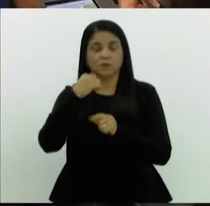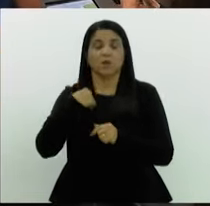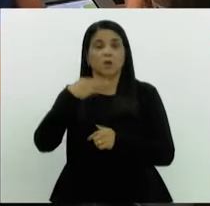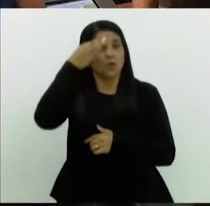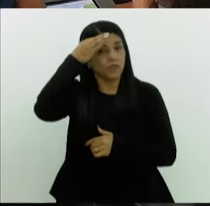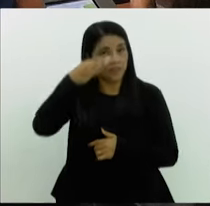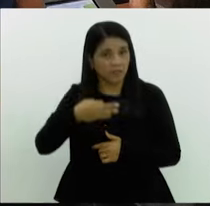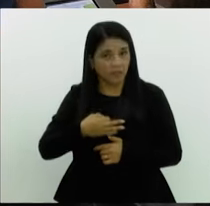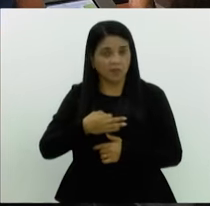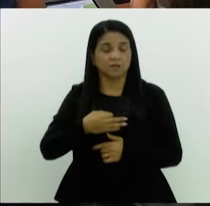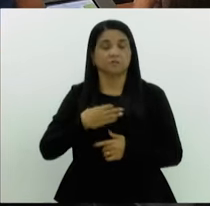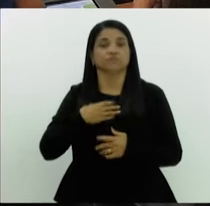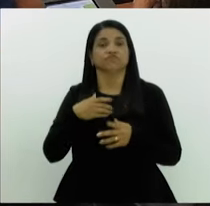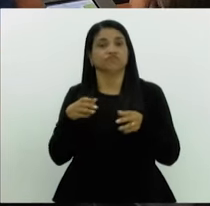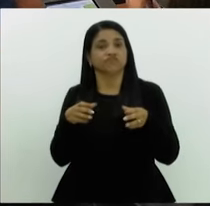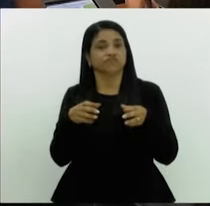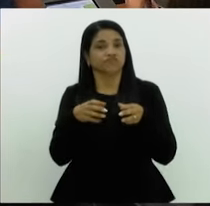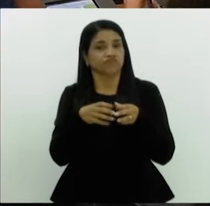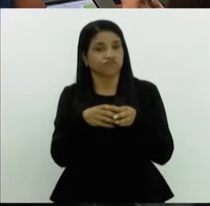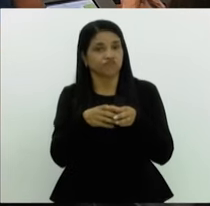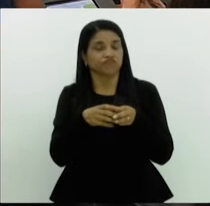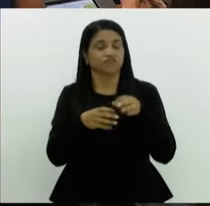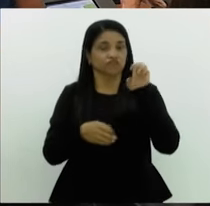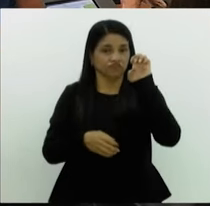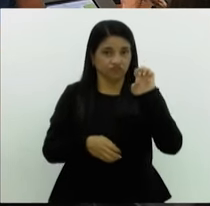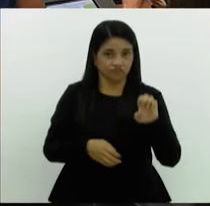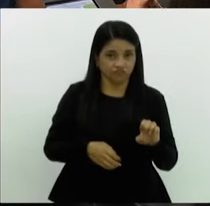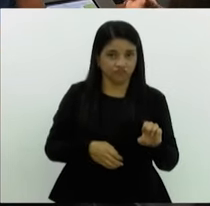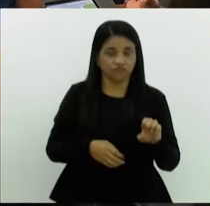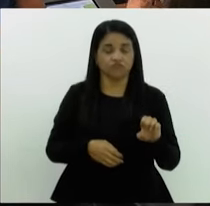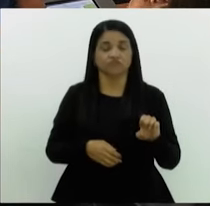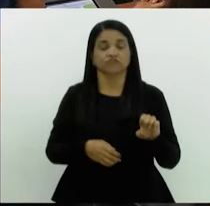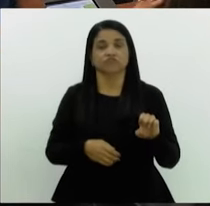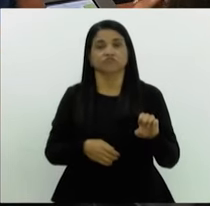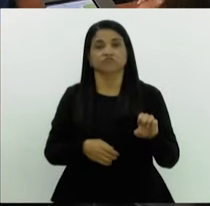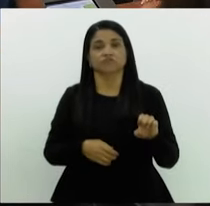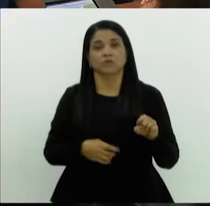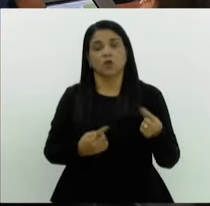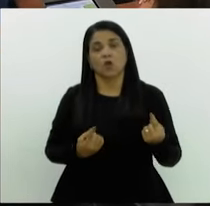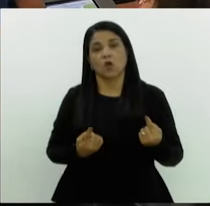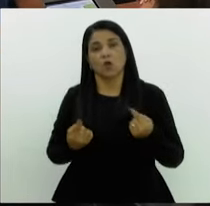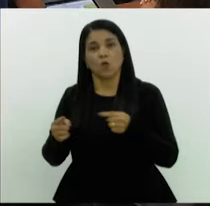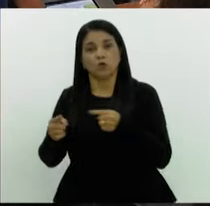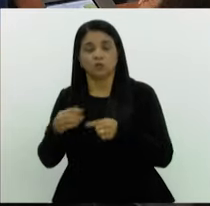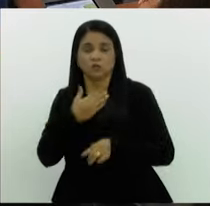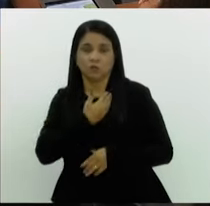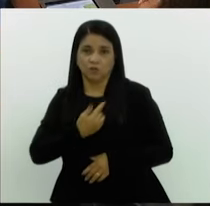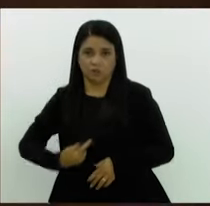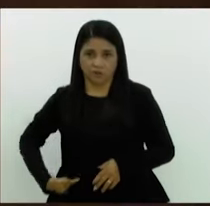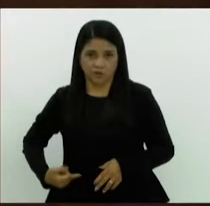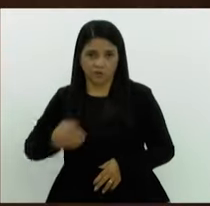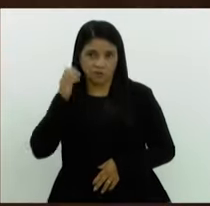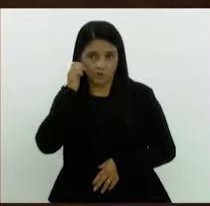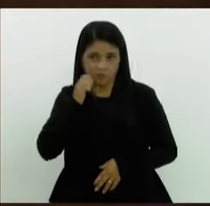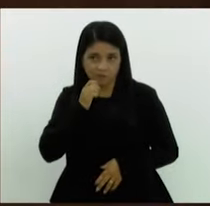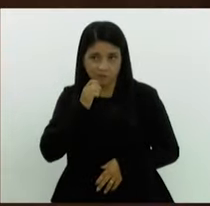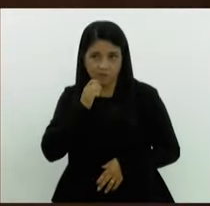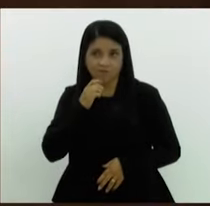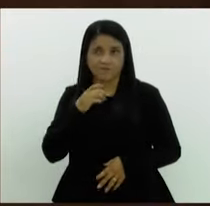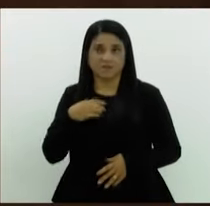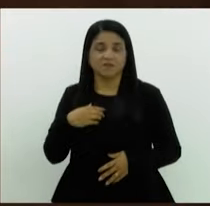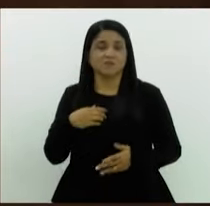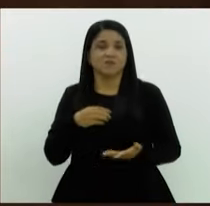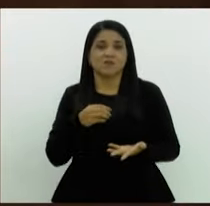entendo, parte significativa da bancada de esquerda e, portanto, oposição ao governo Cláudio Castro, em momento nenhum é insensível